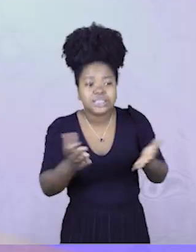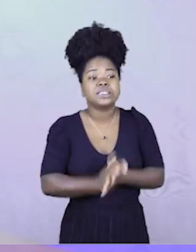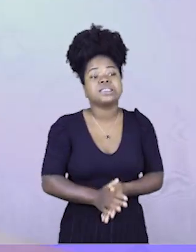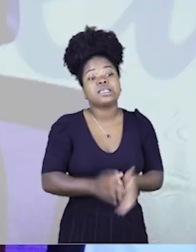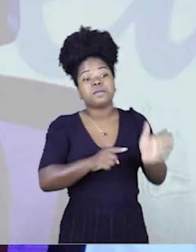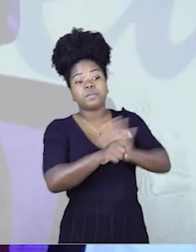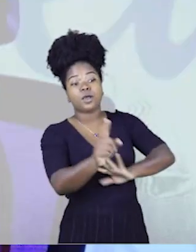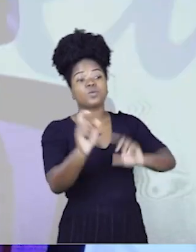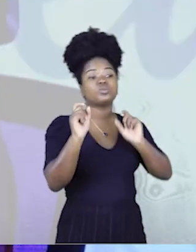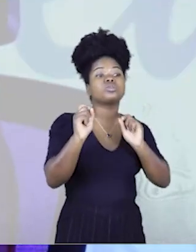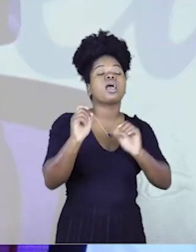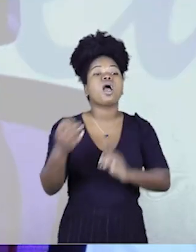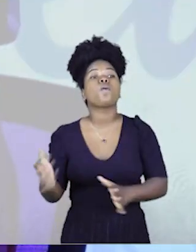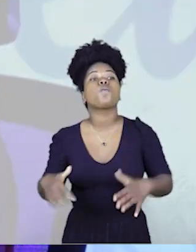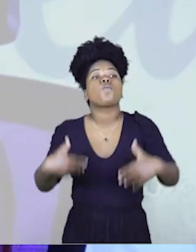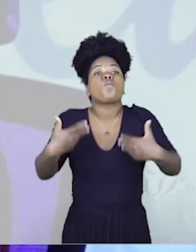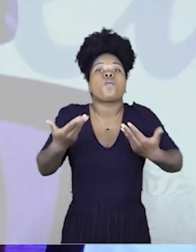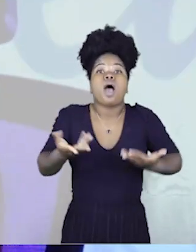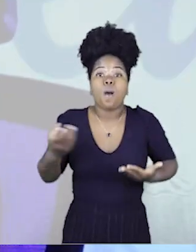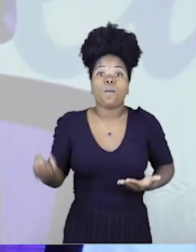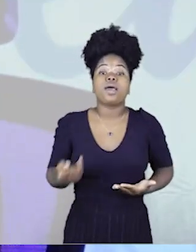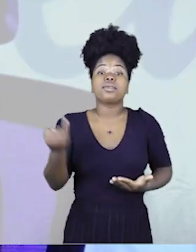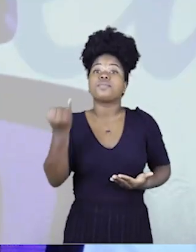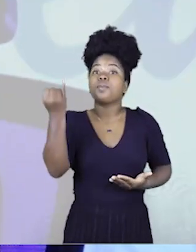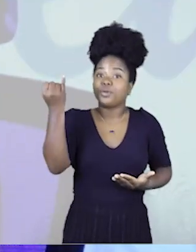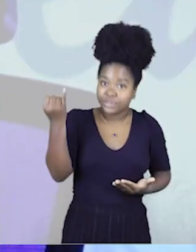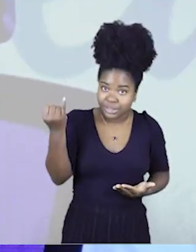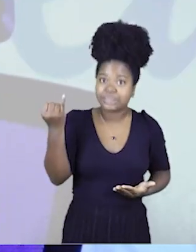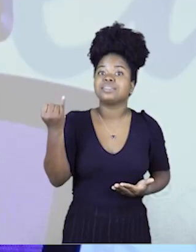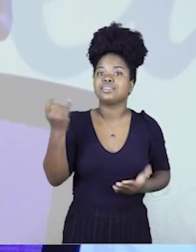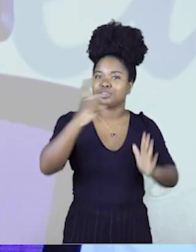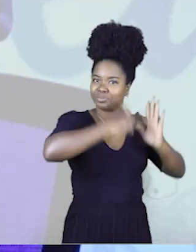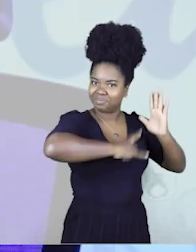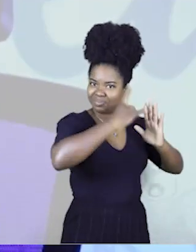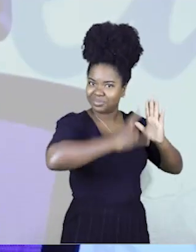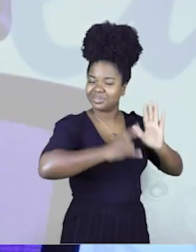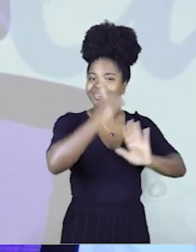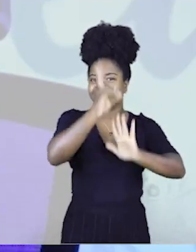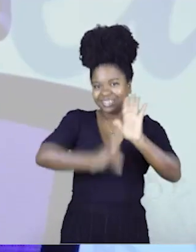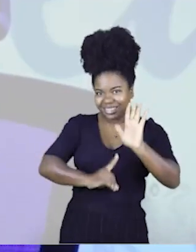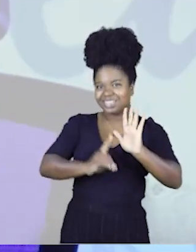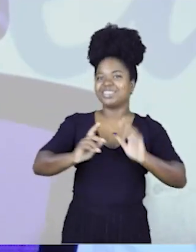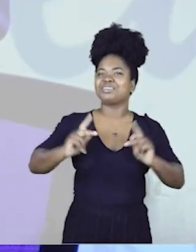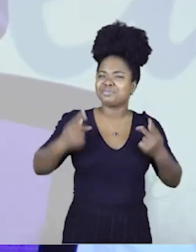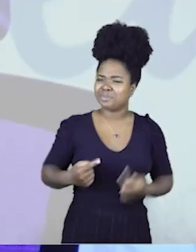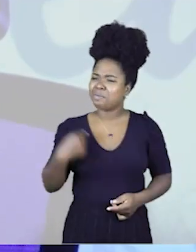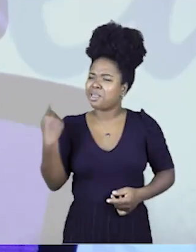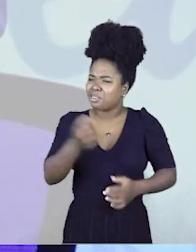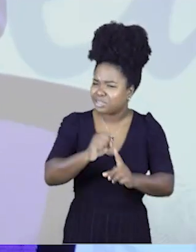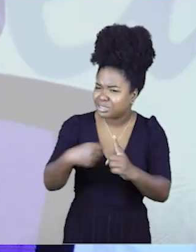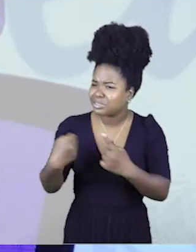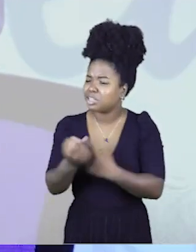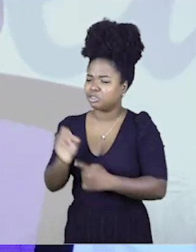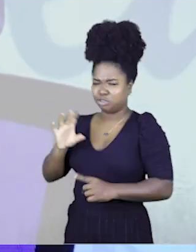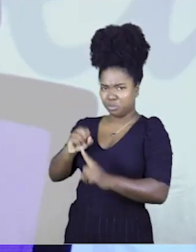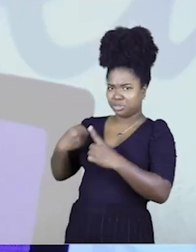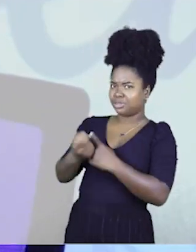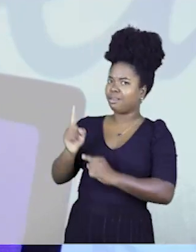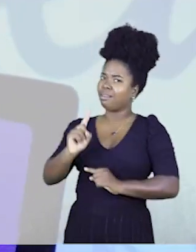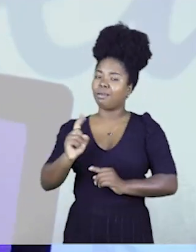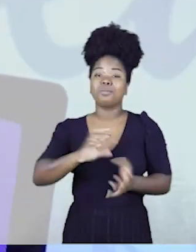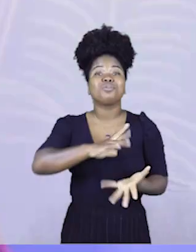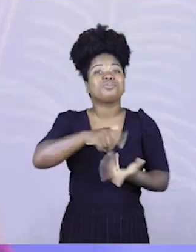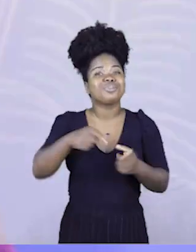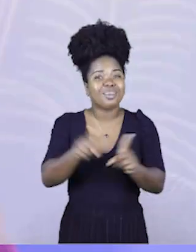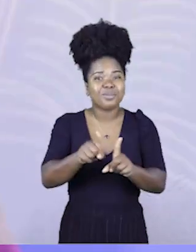lhe perguntar a importância, né, da Carta Universal dos Direitos Humanos para a nossa sociedade, e não só para a nossa sociedade, mas para o mundo